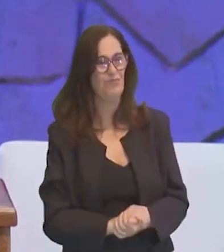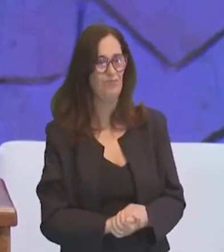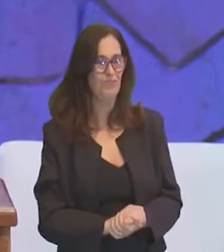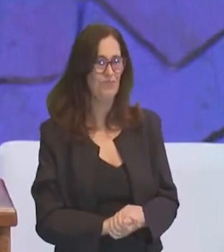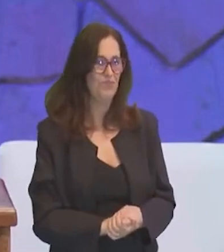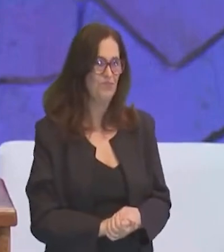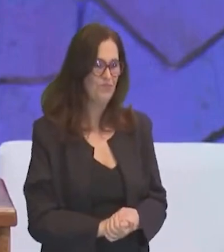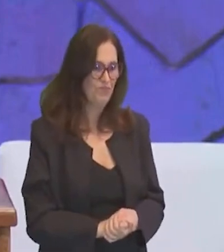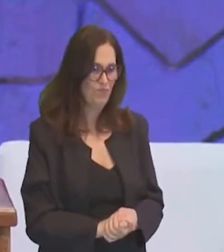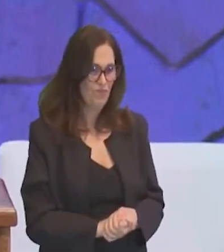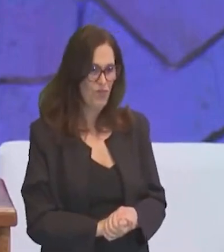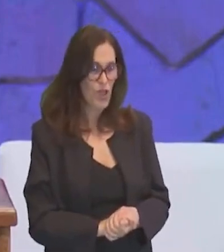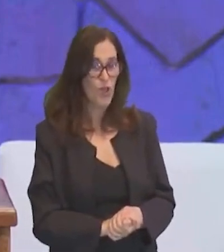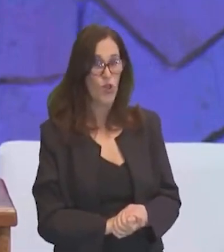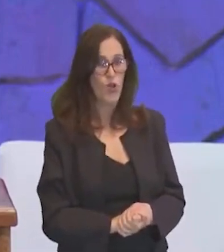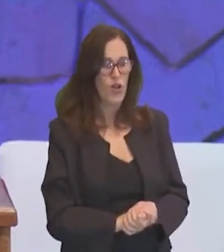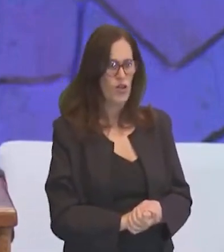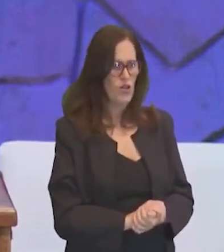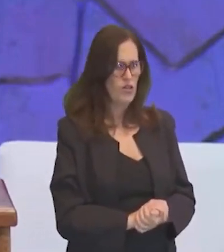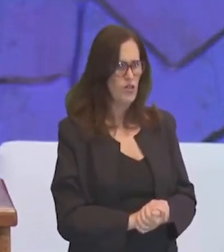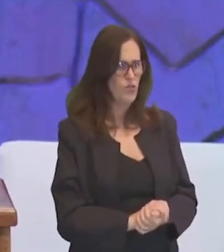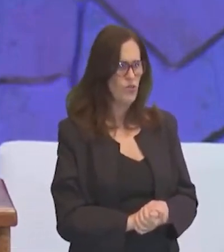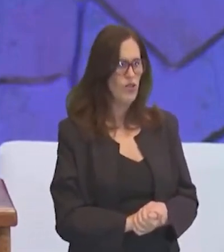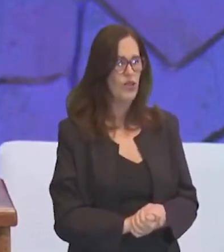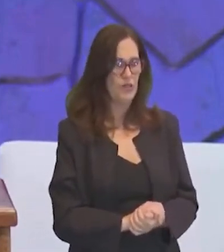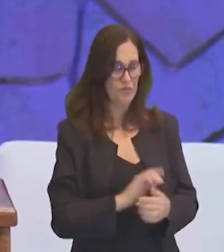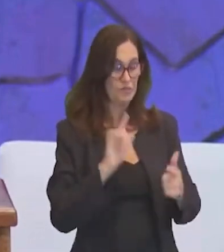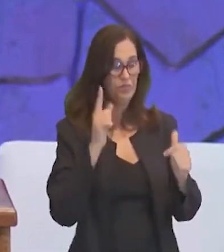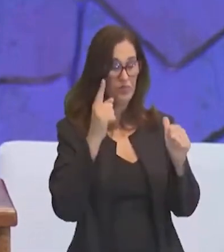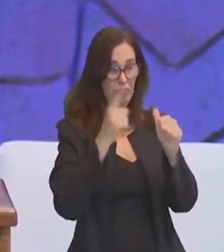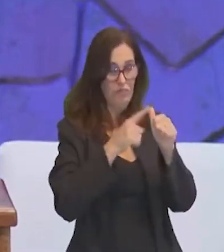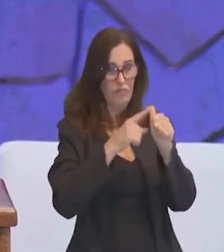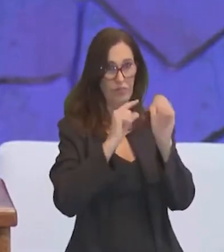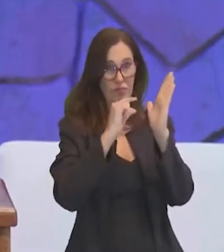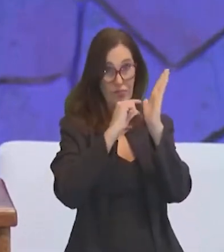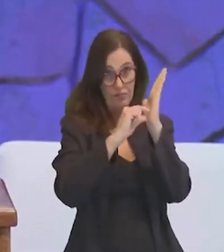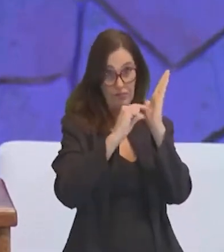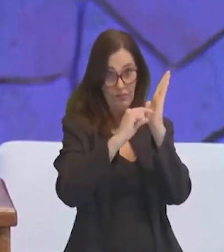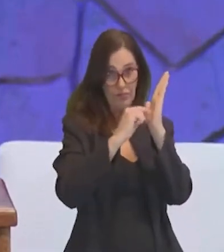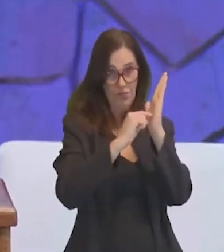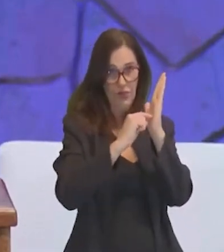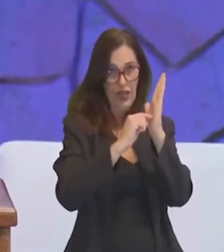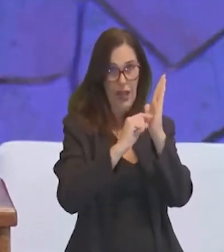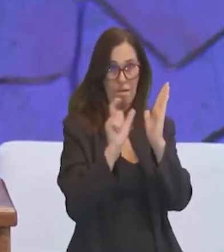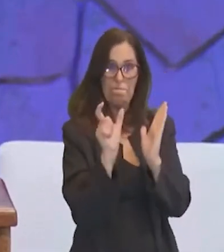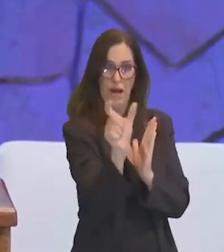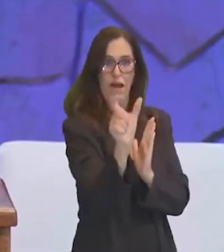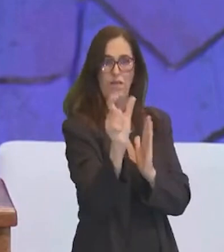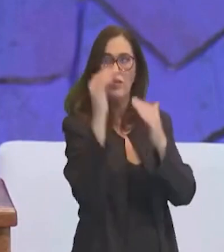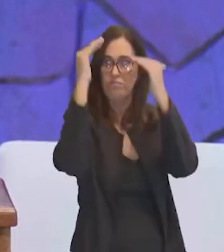Nesse primeiro versículo, eu quero destacar a palavra, a ação de obediência.